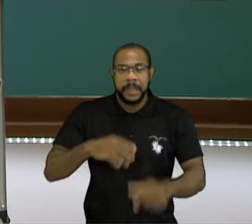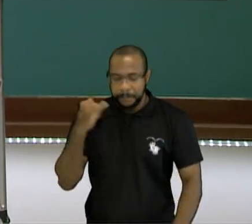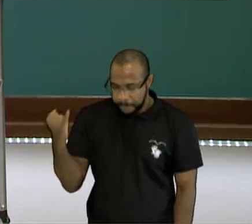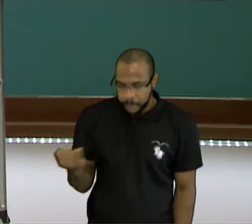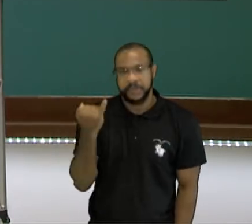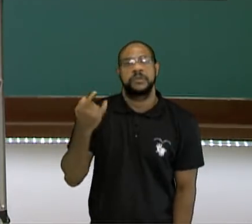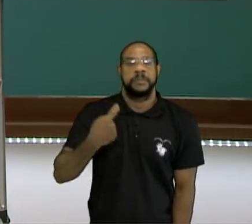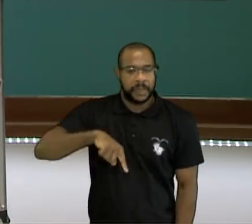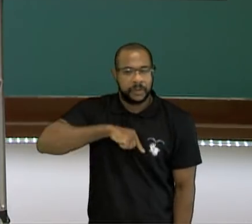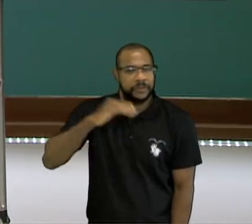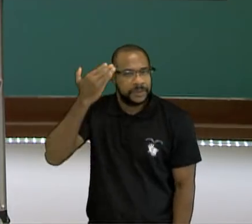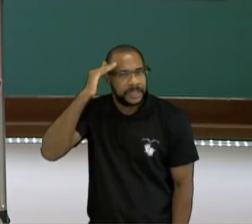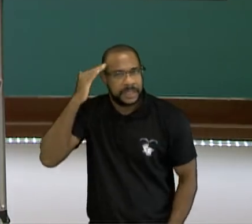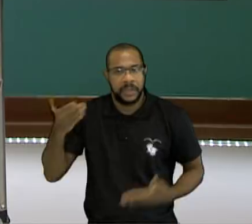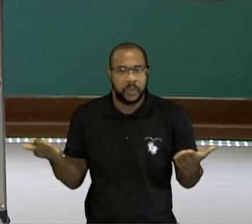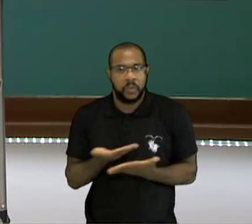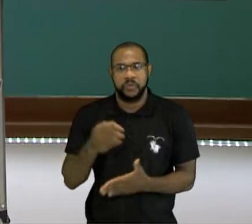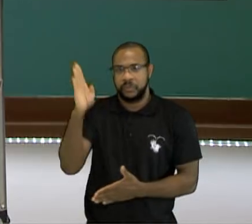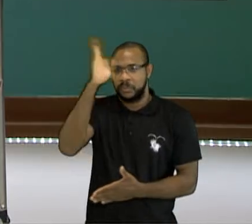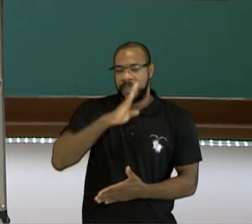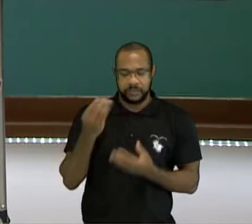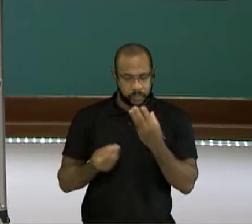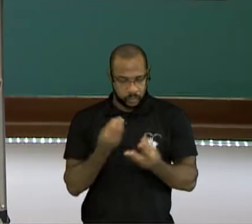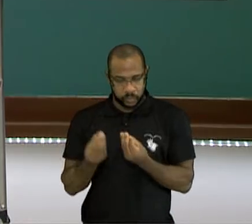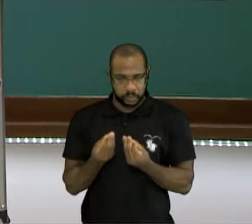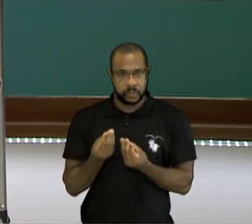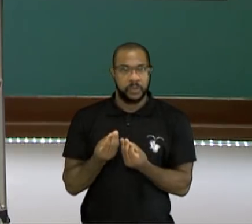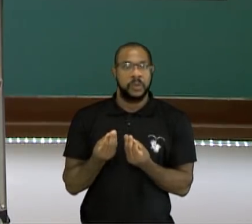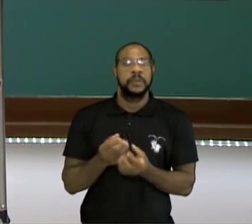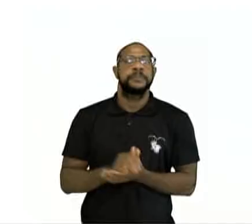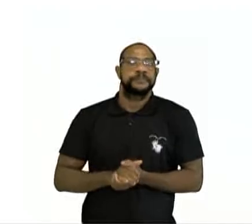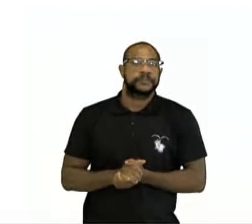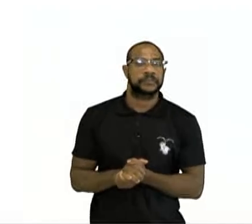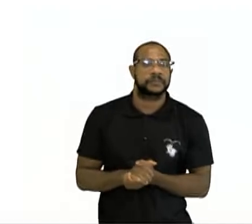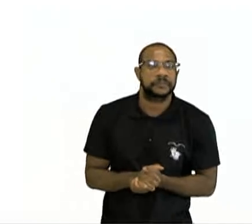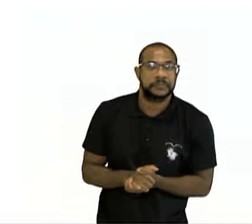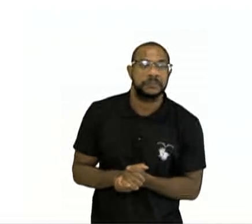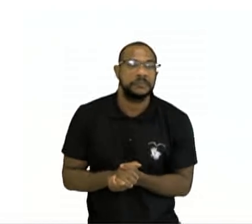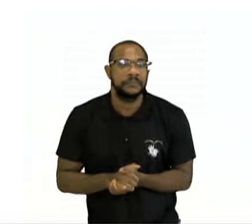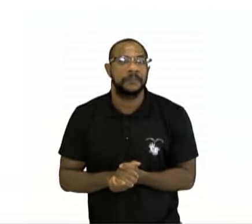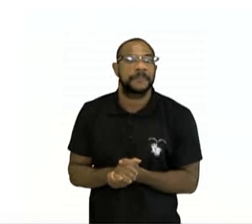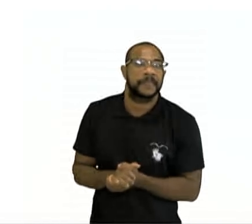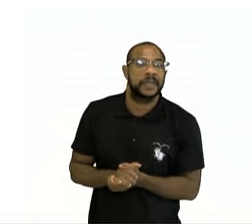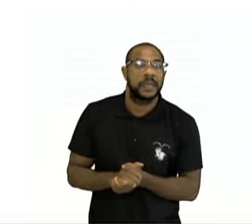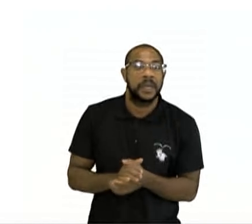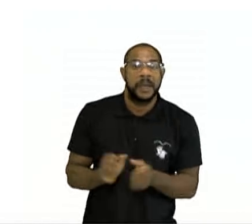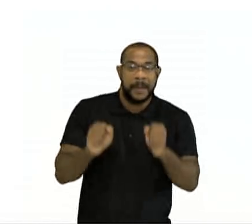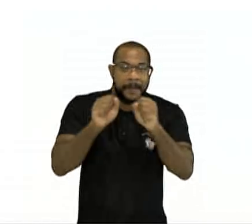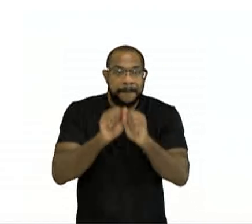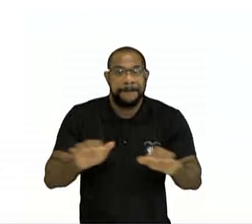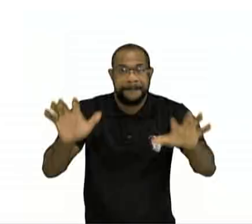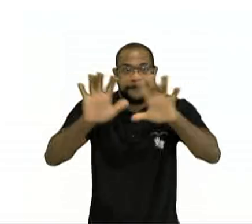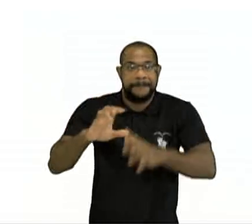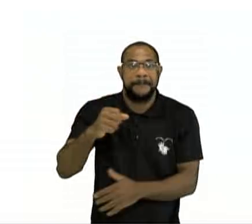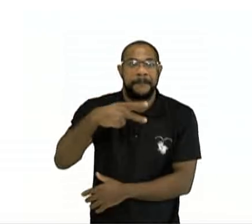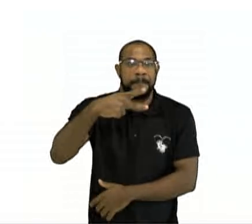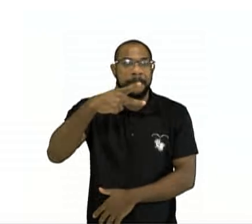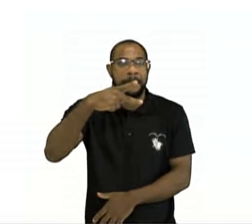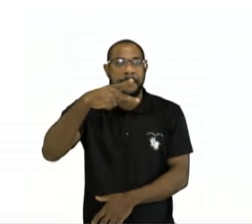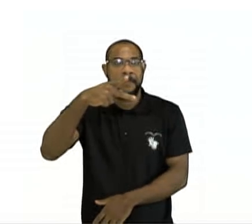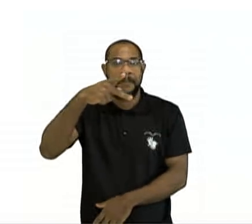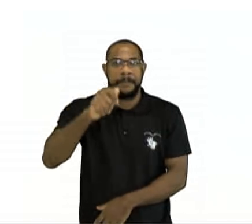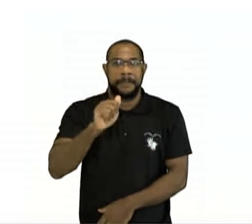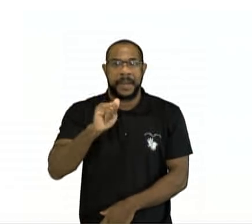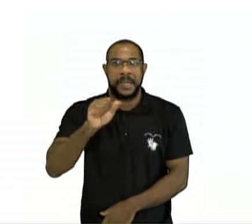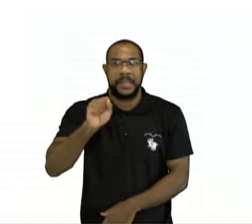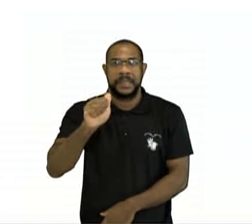para entender o nosso território, certo? Então vamos juntos lá. Paisagens são os aspectos perceptíveis do espaço